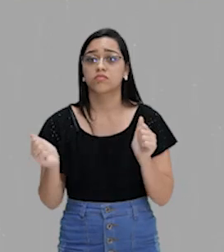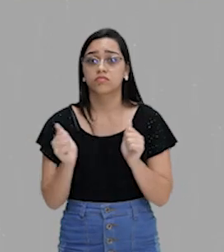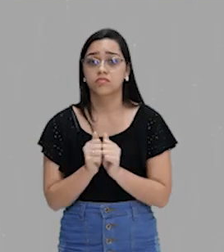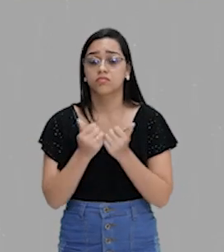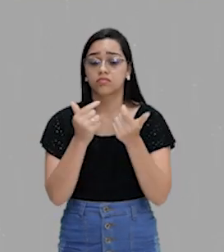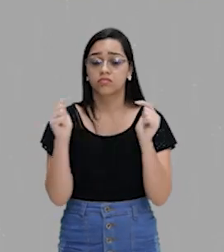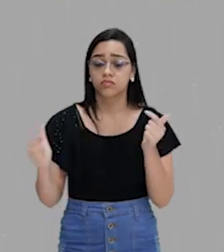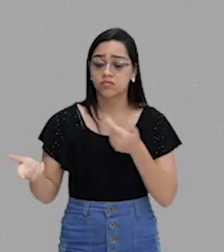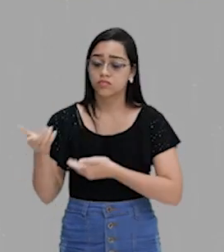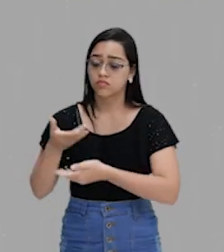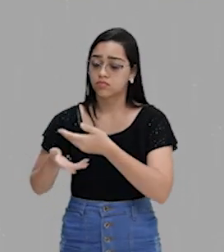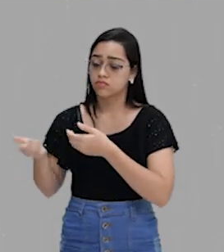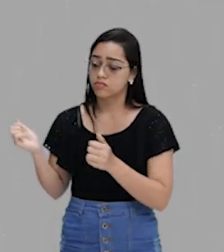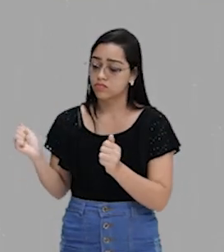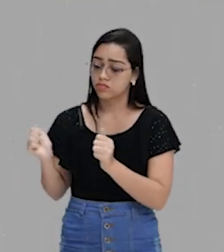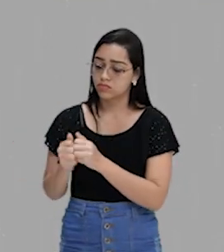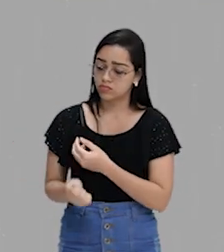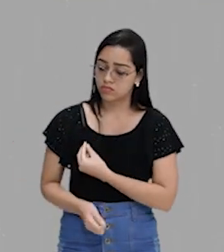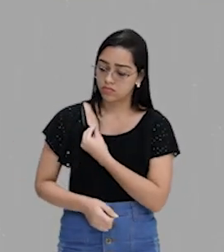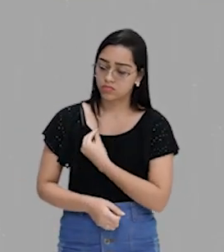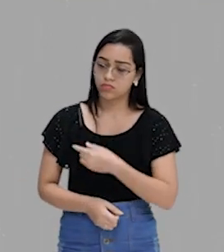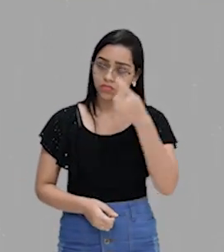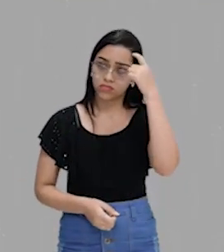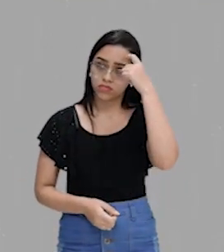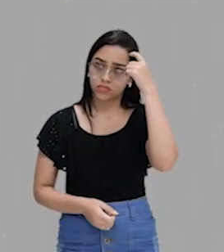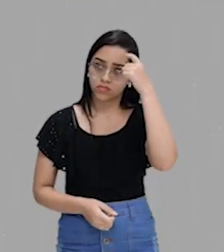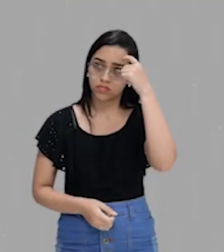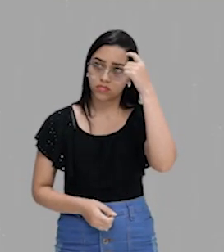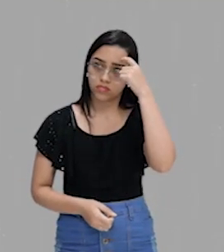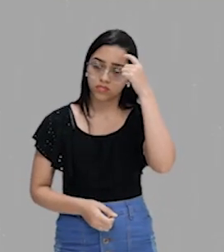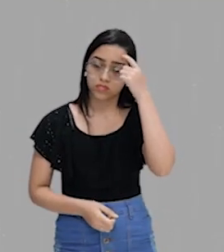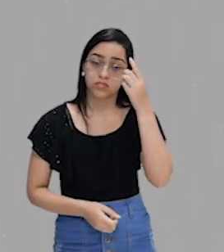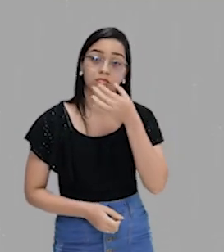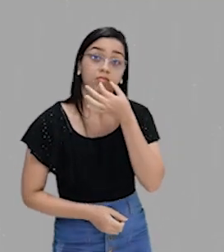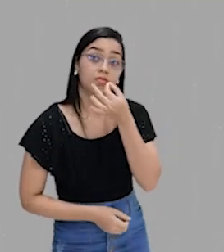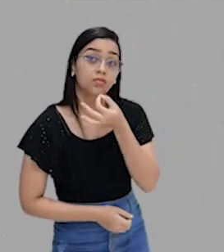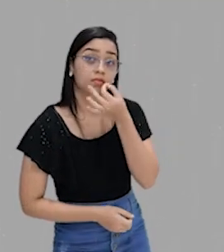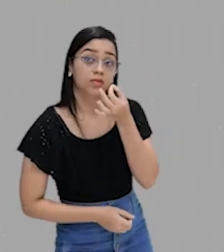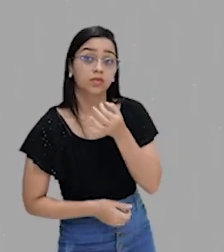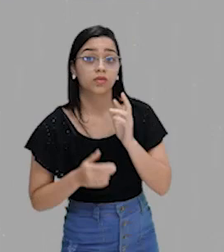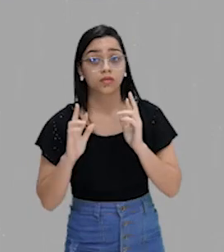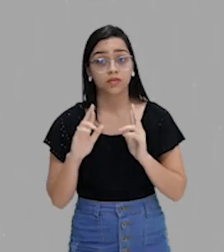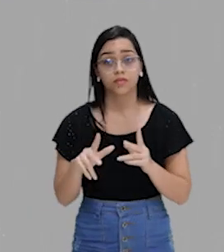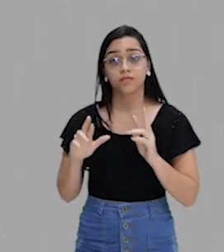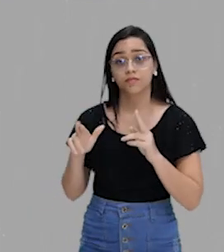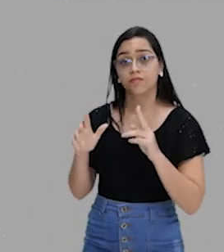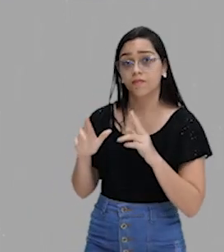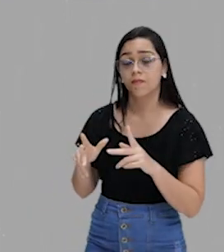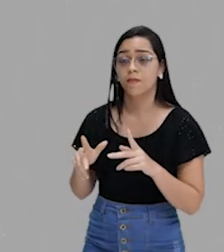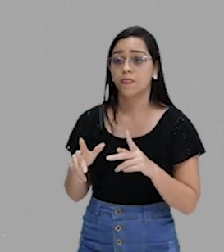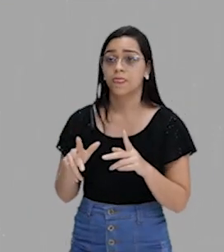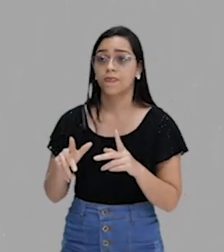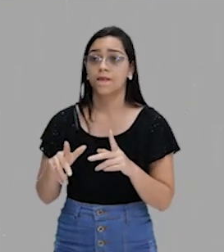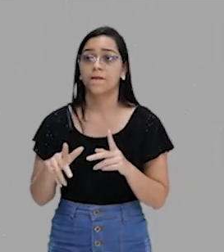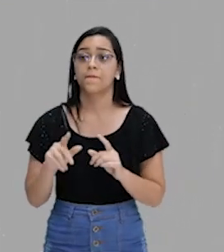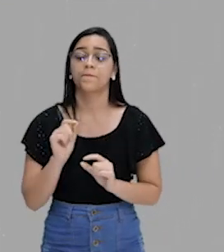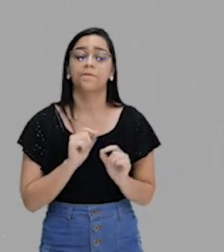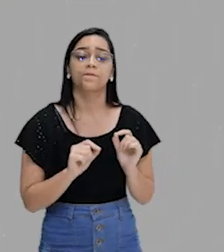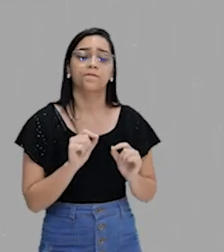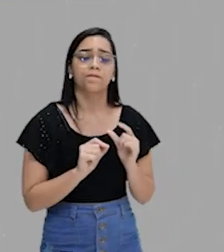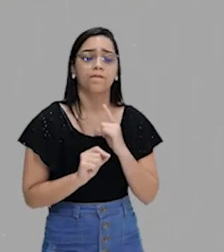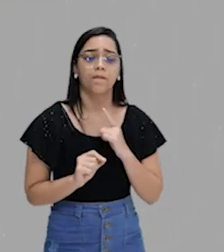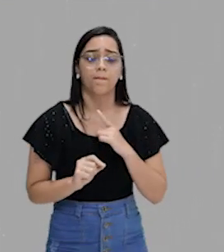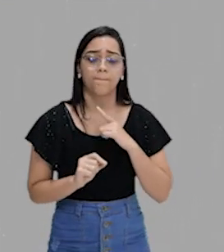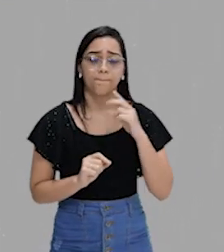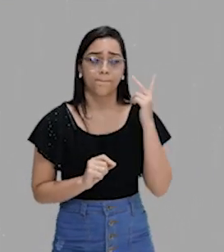com outras que têm pensamentos, opiniões diferentes. Segundo